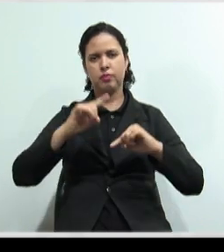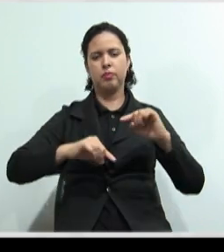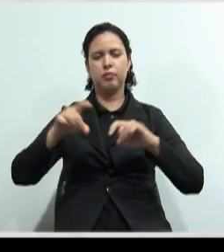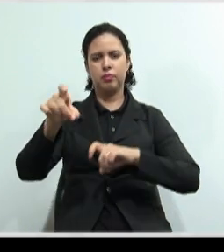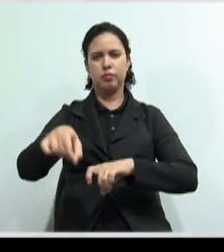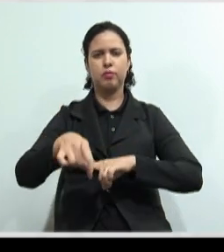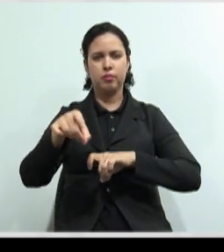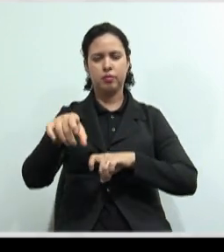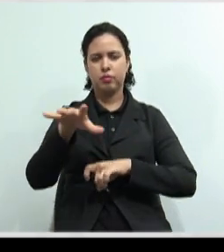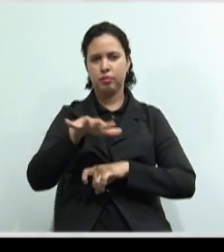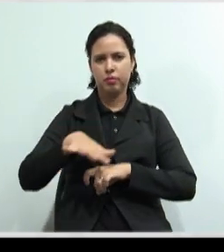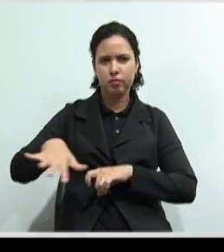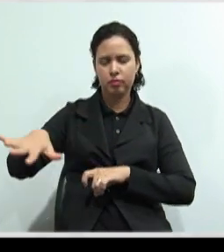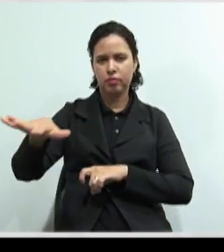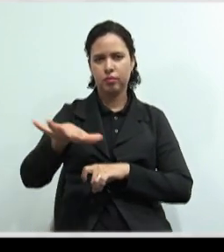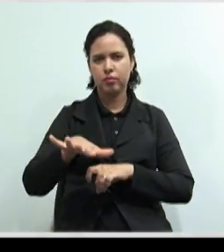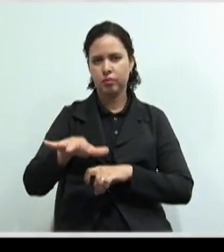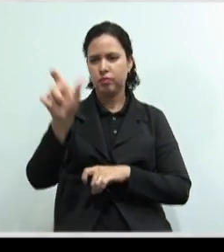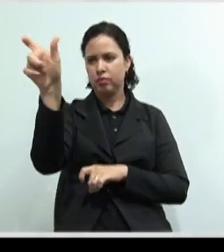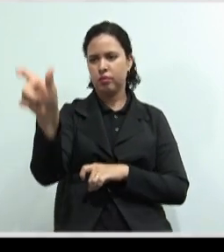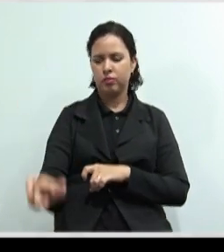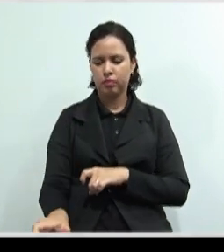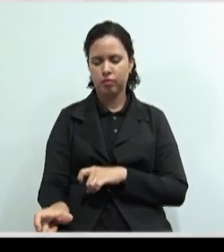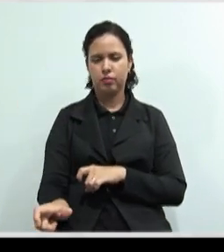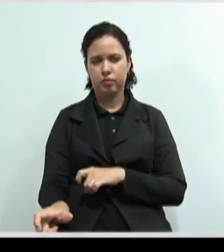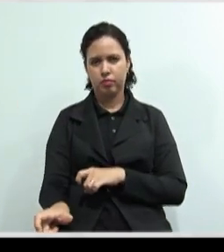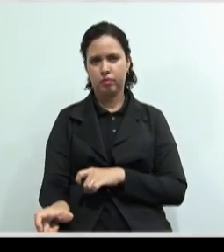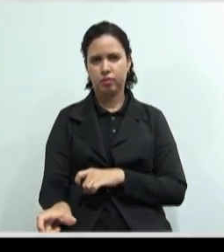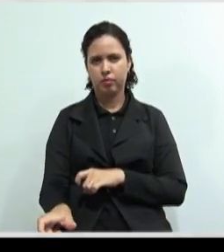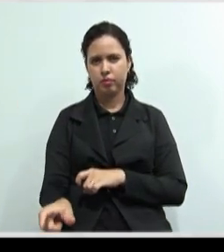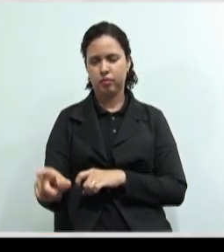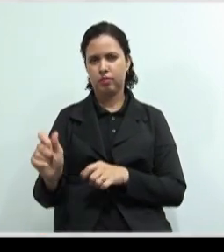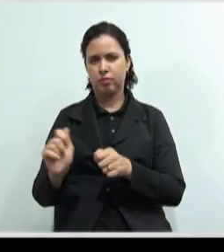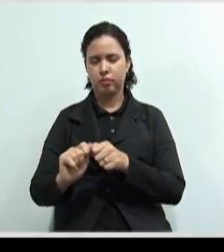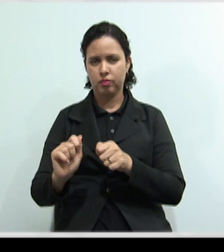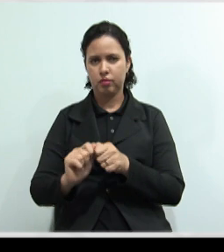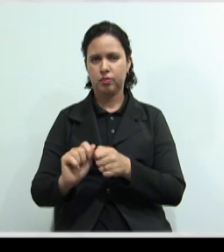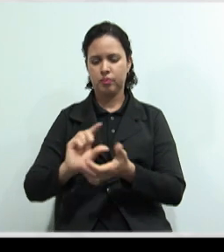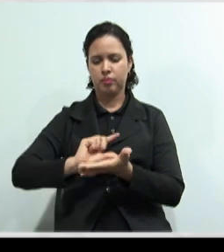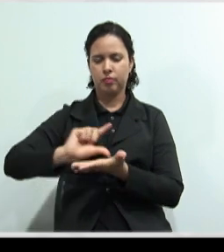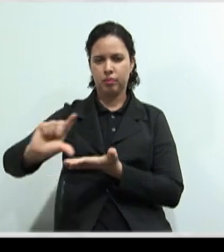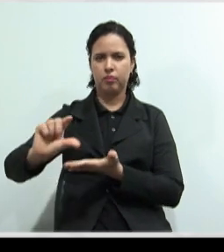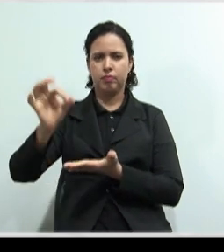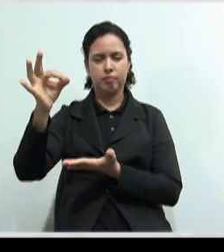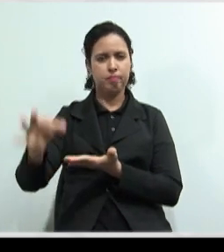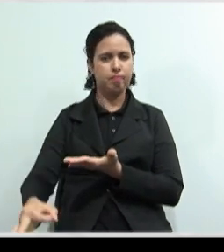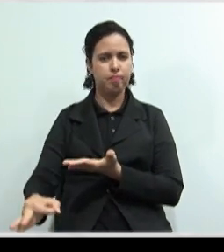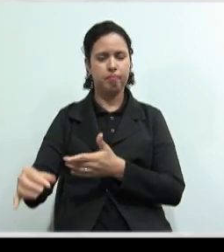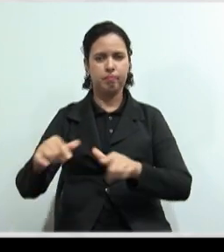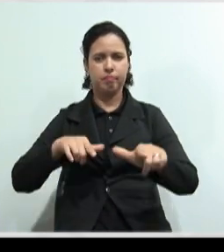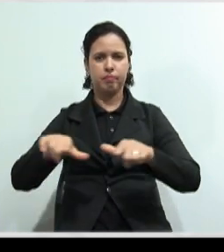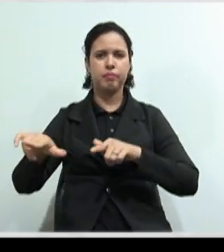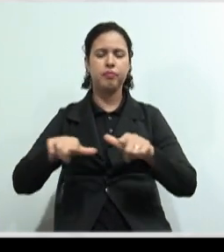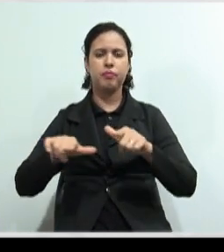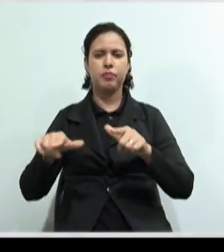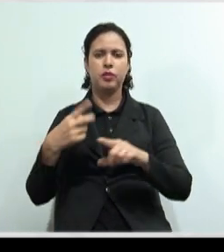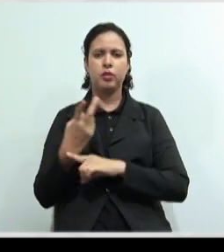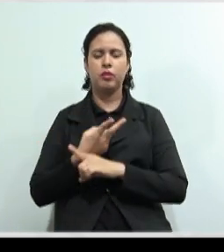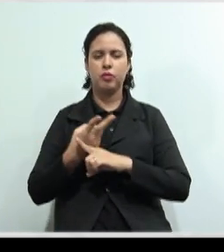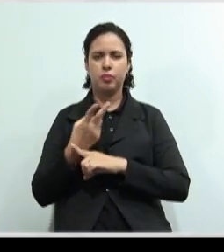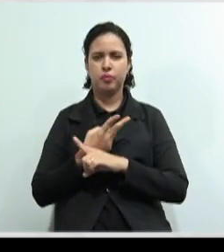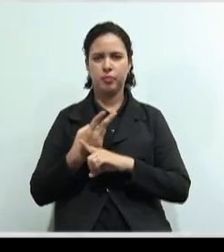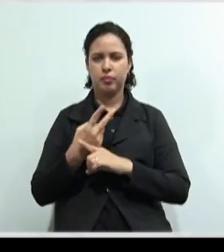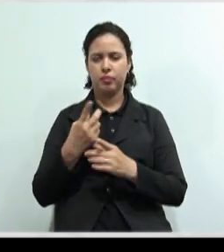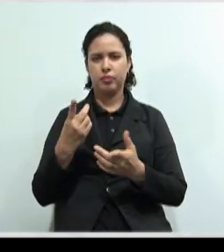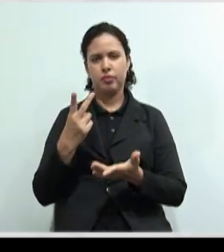o produtor recebe remuneração justa pelo seu trabalho. E nesse trabalho ele vai buscar sempre